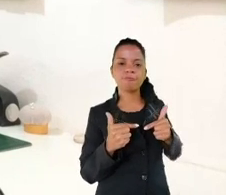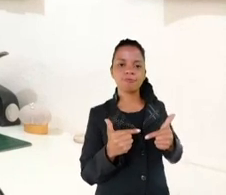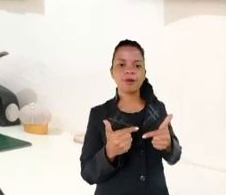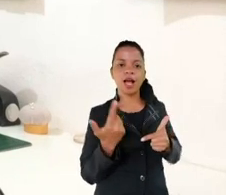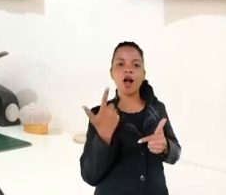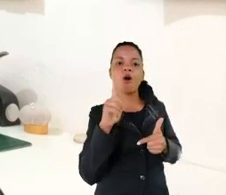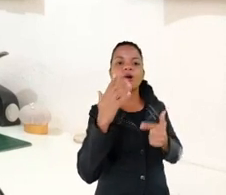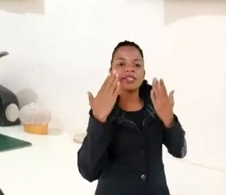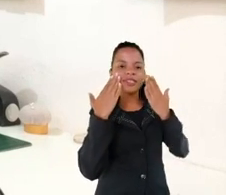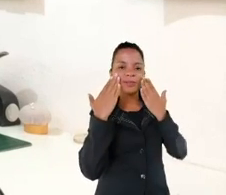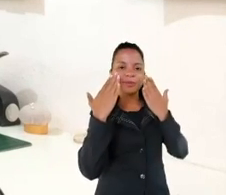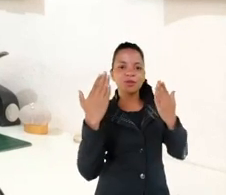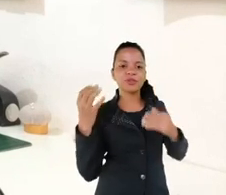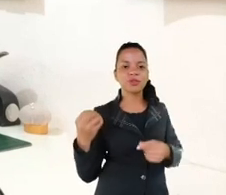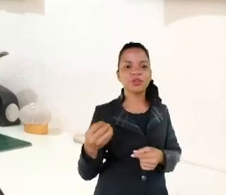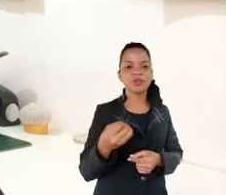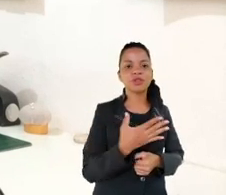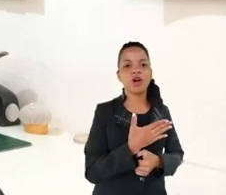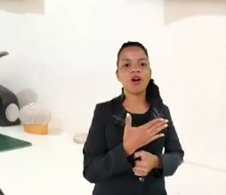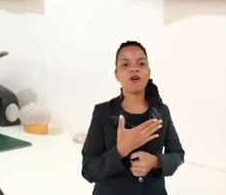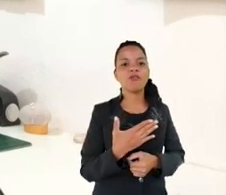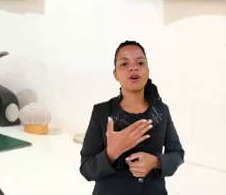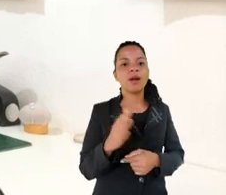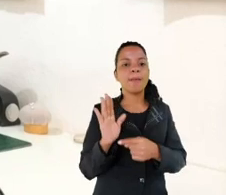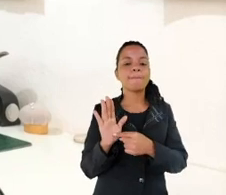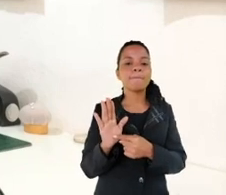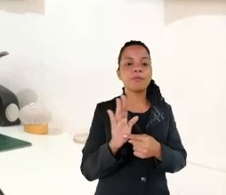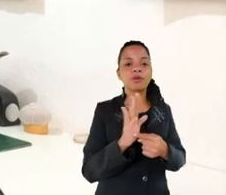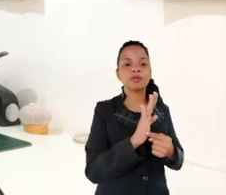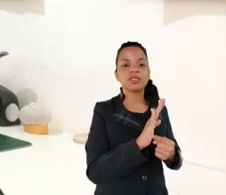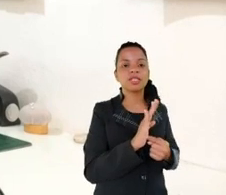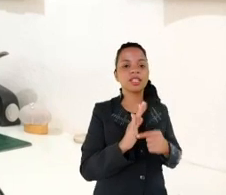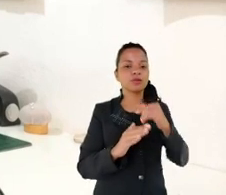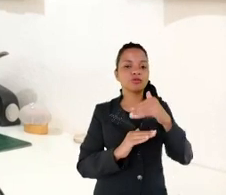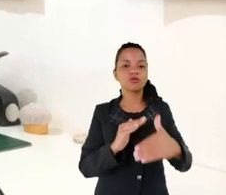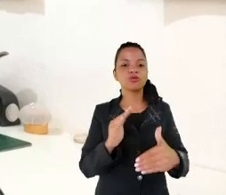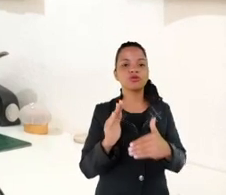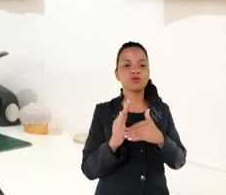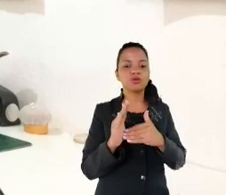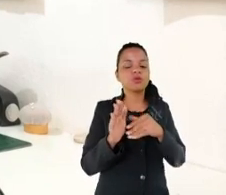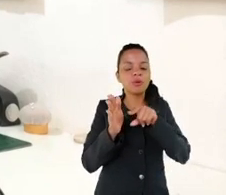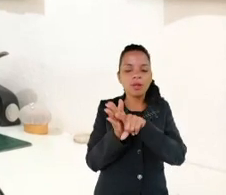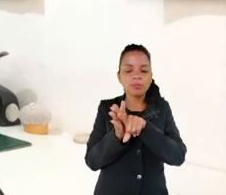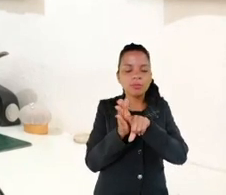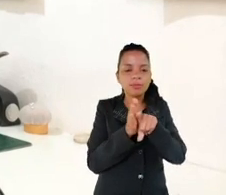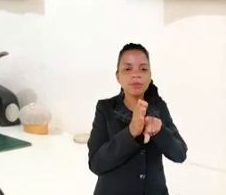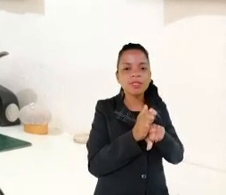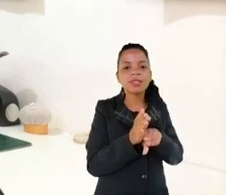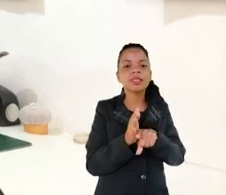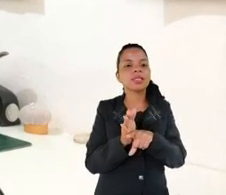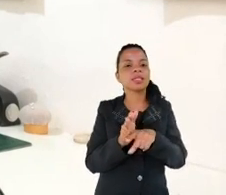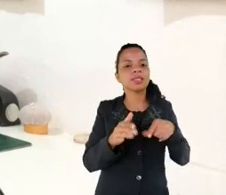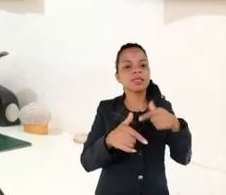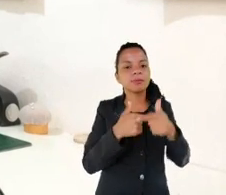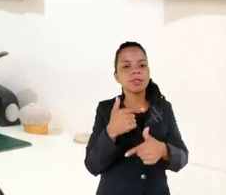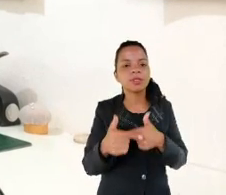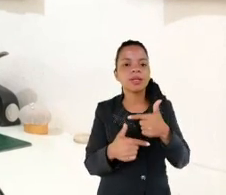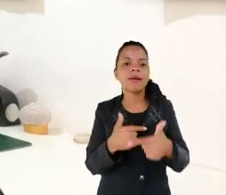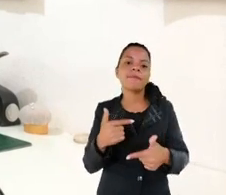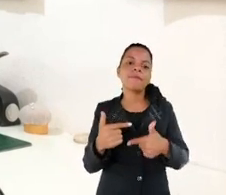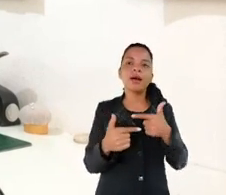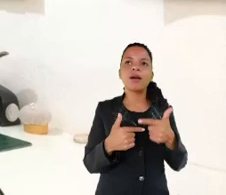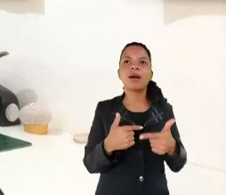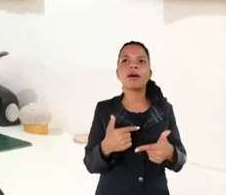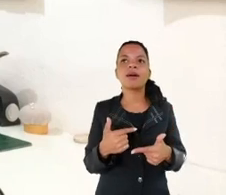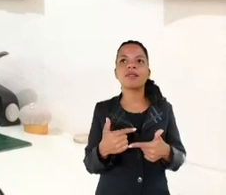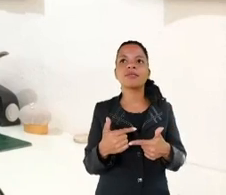exposição individual, mostrando o resultado do que foi esse ano de pesquisa. E, e é isso,